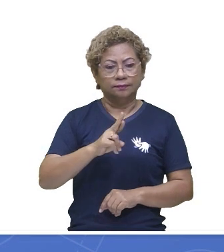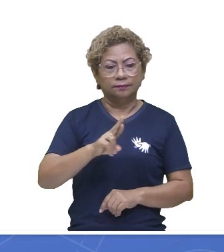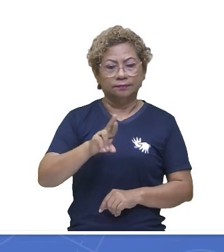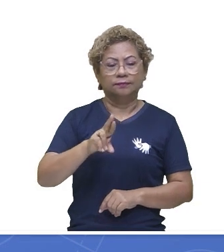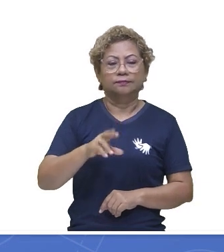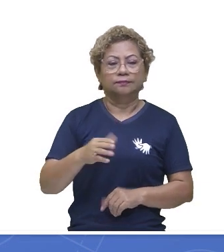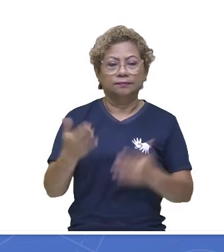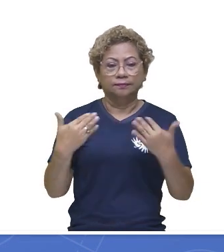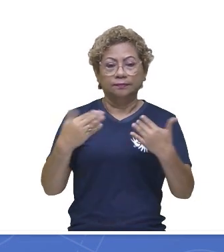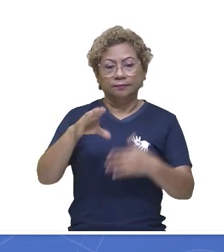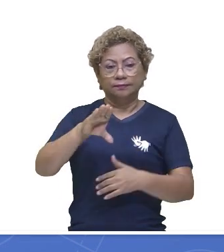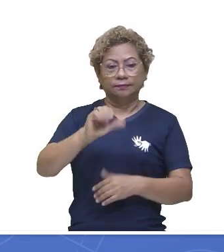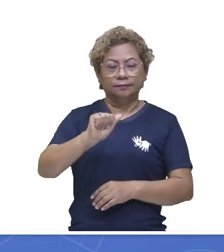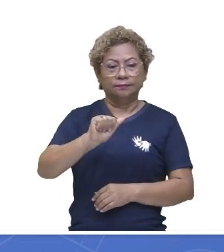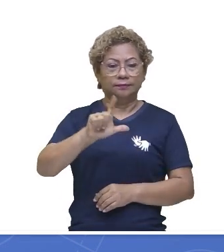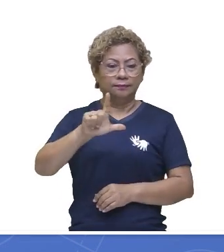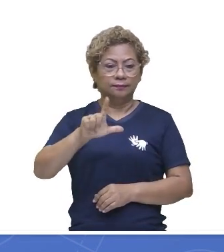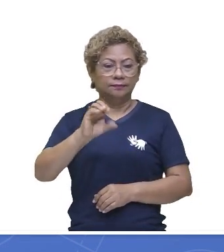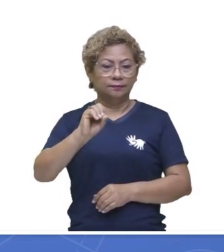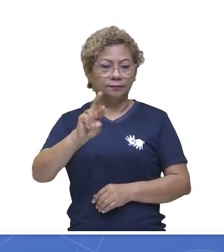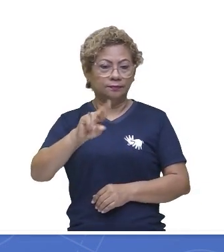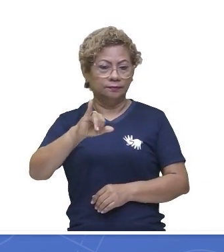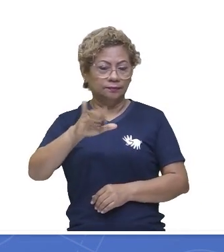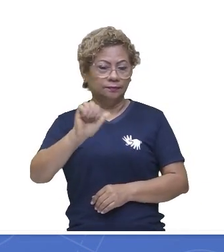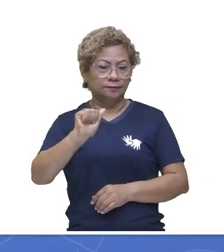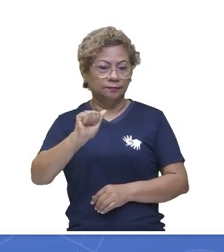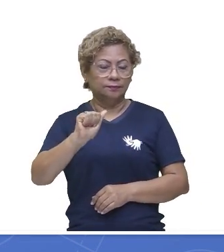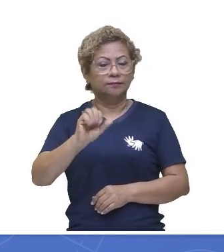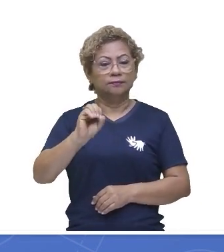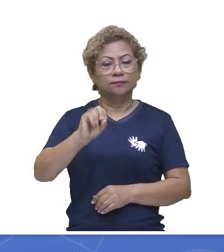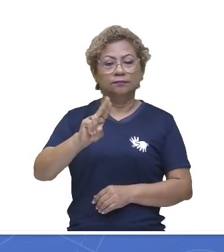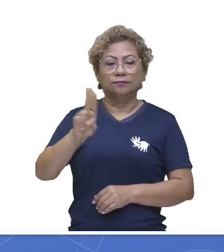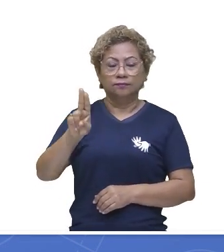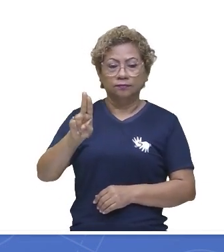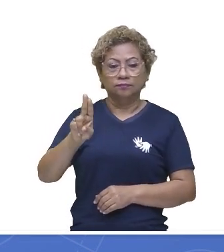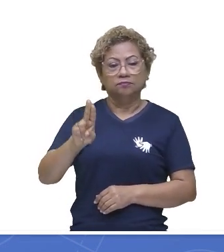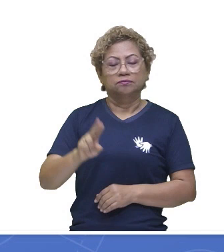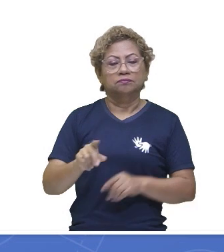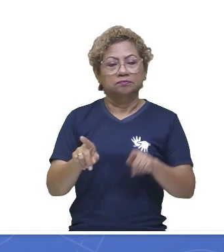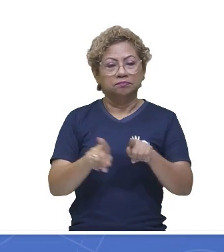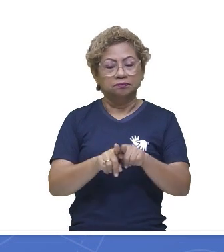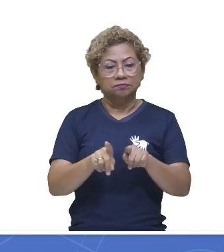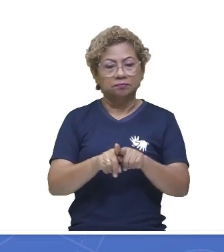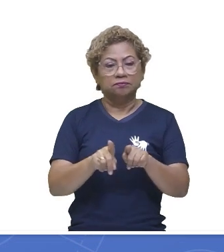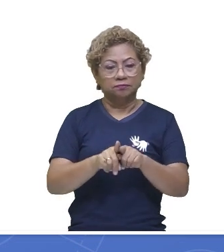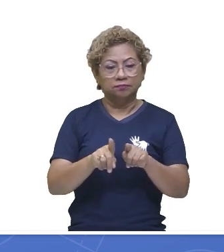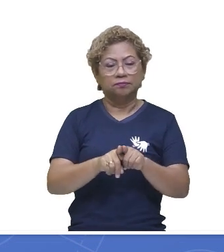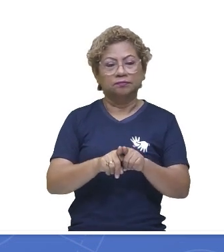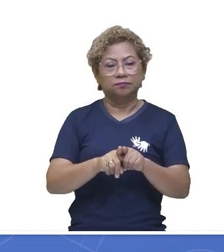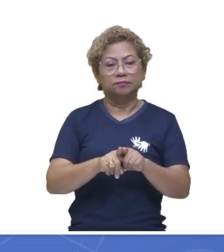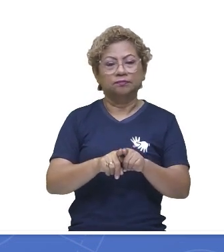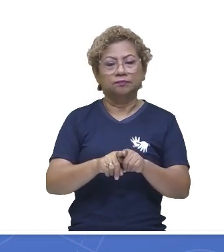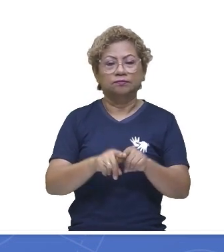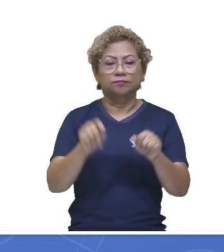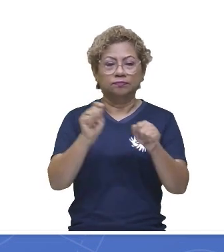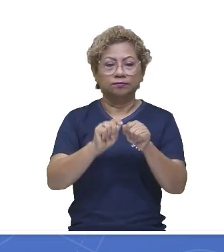o aquecimento desse corpo, ou, né, como está lá na resposta, eu posso representar isso aqui também como 18